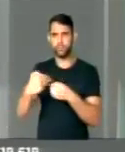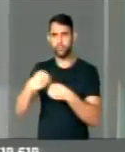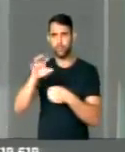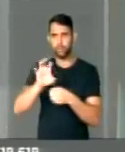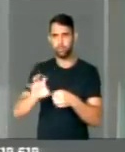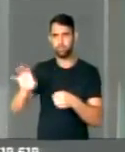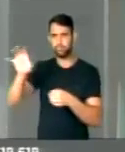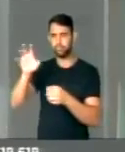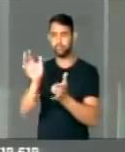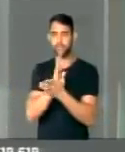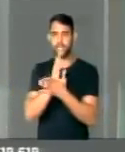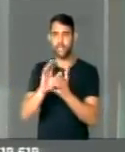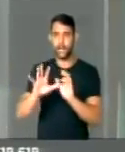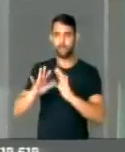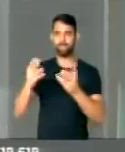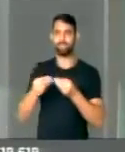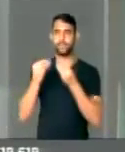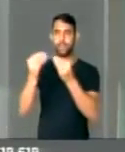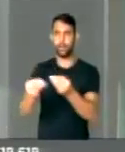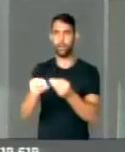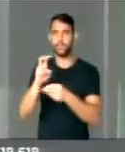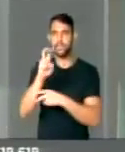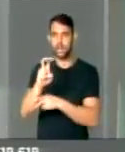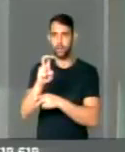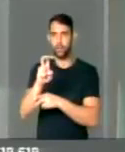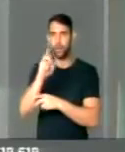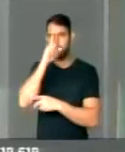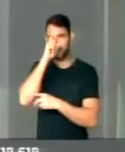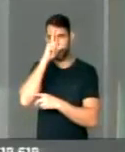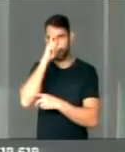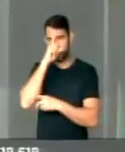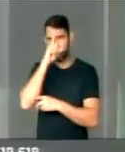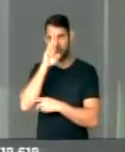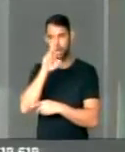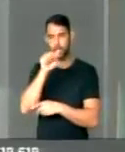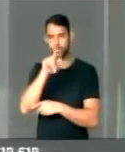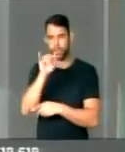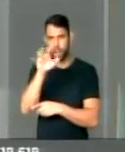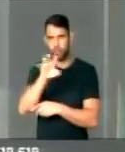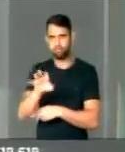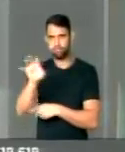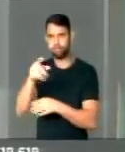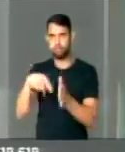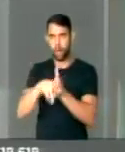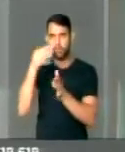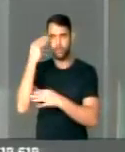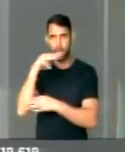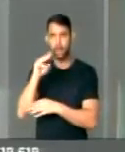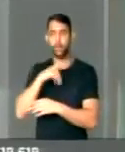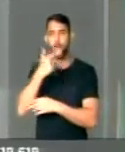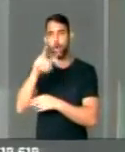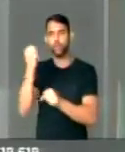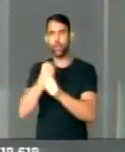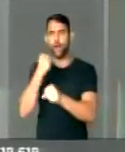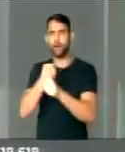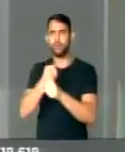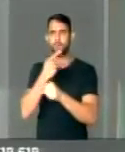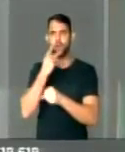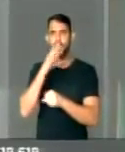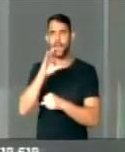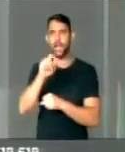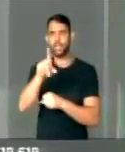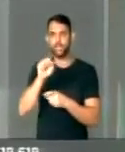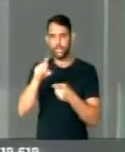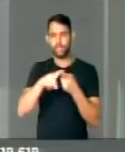o governador Flávio Dino já inaugurou, já entregou 5 hospitais regionais e outros em execução. Vou citar o de